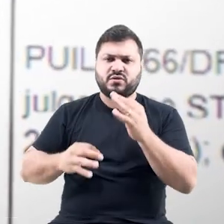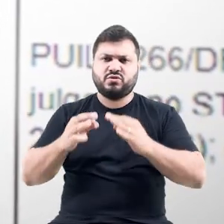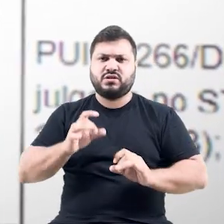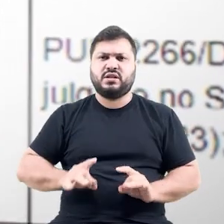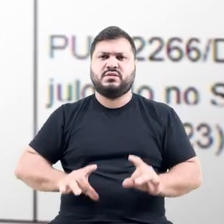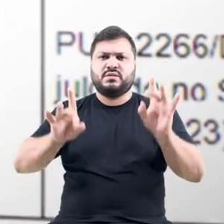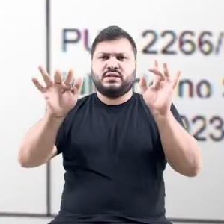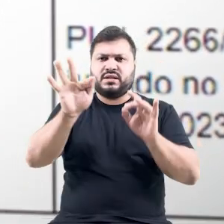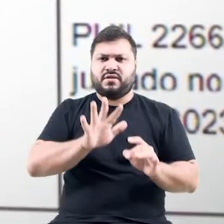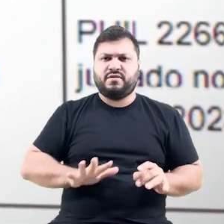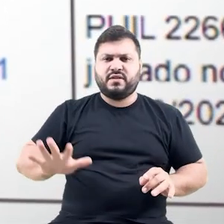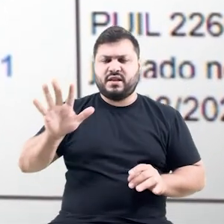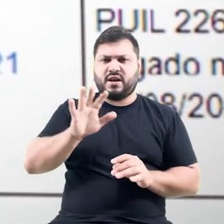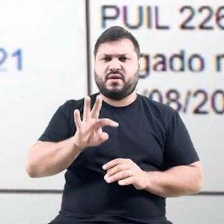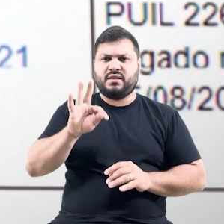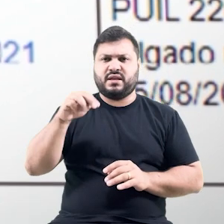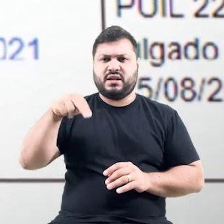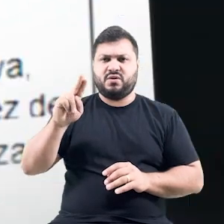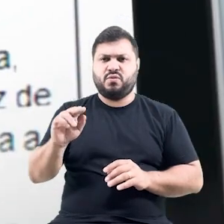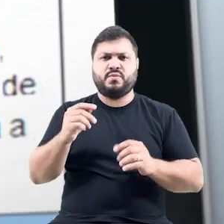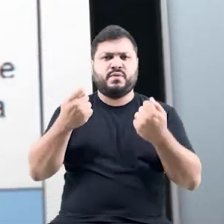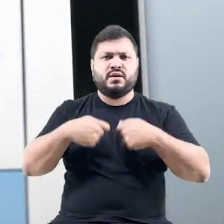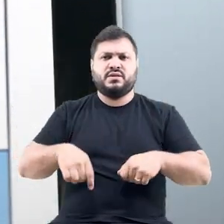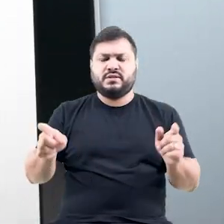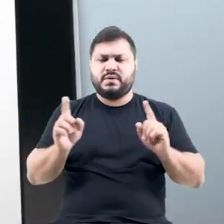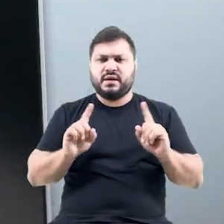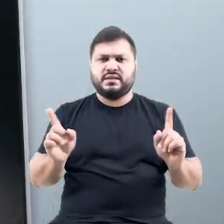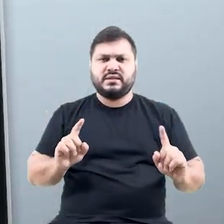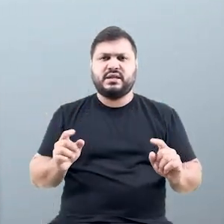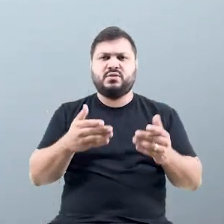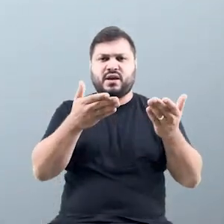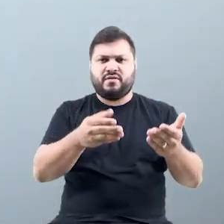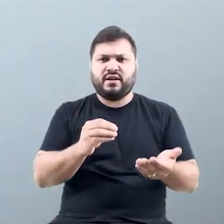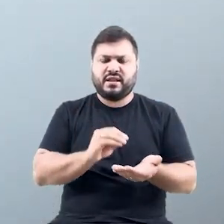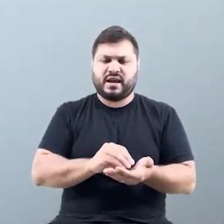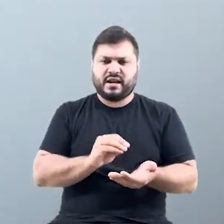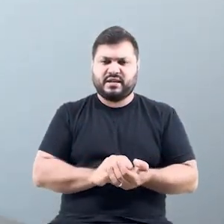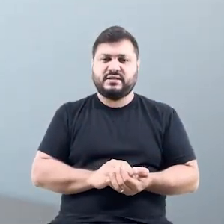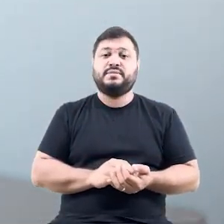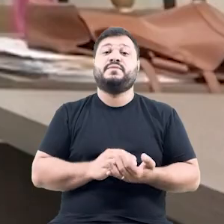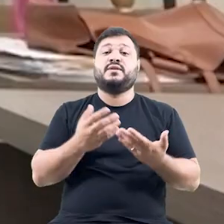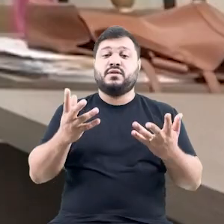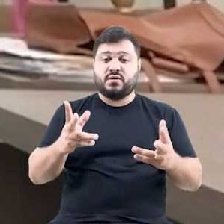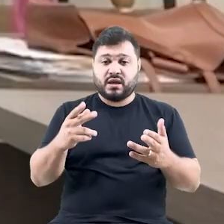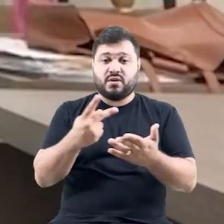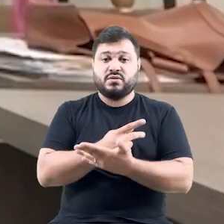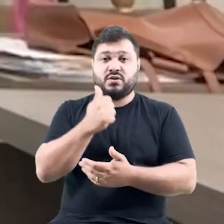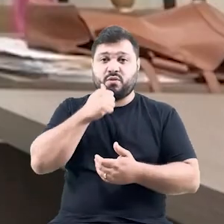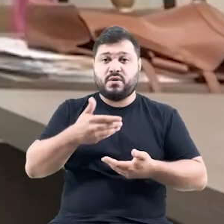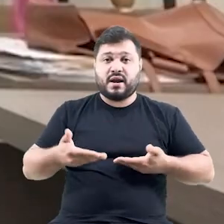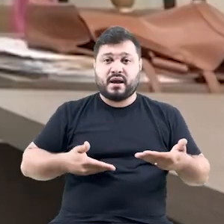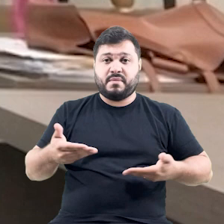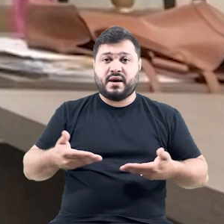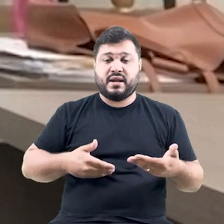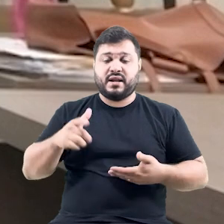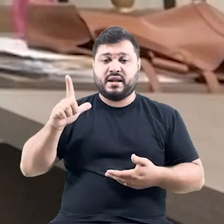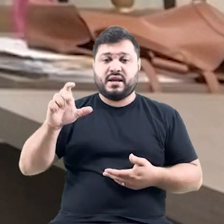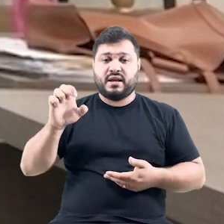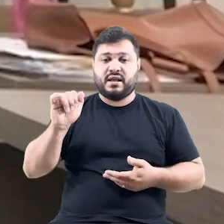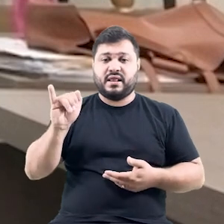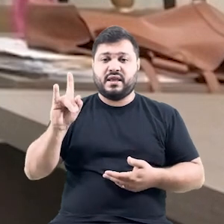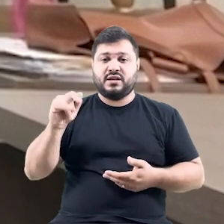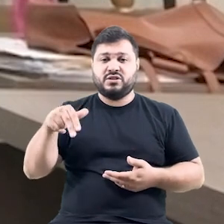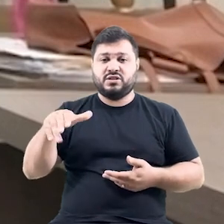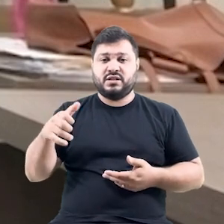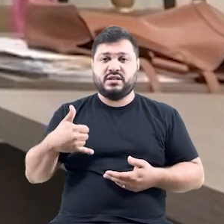dos Juizados Especiais Federais, a TNU, dispensando a referida carência. Foi o caso da camareira